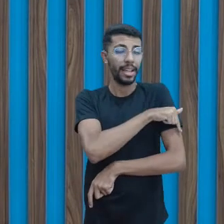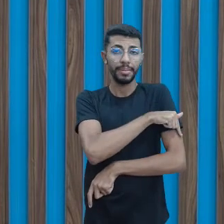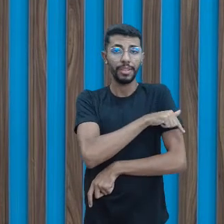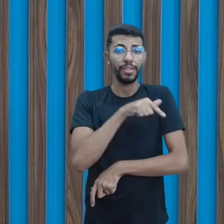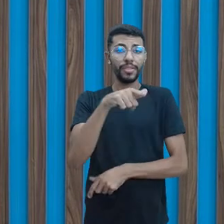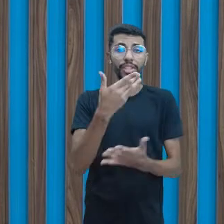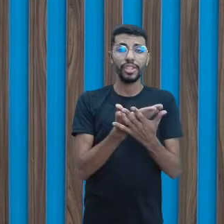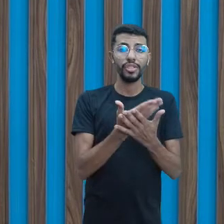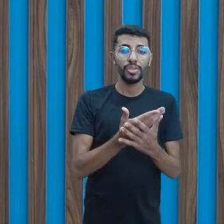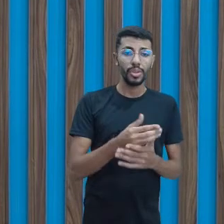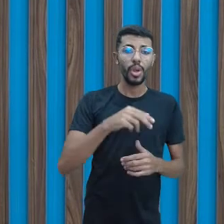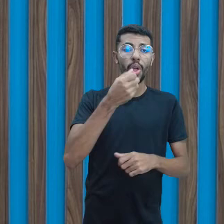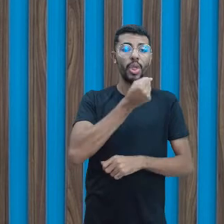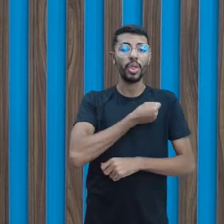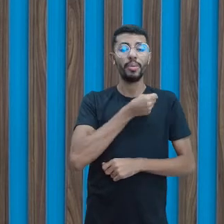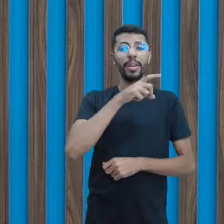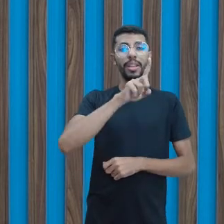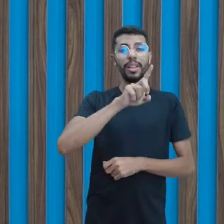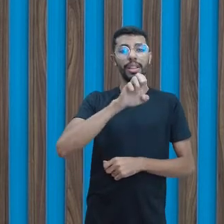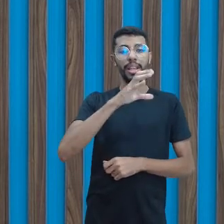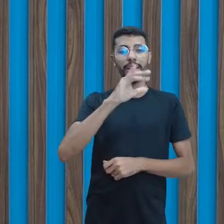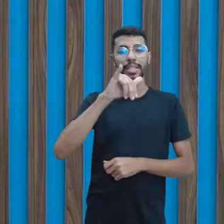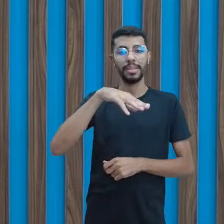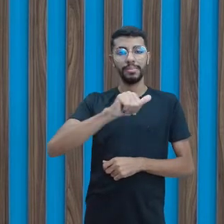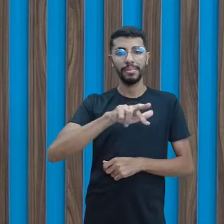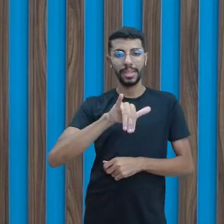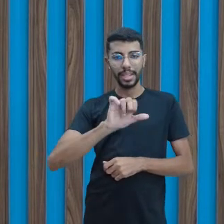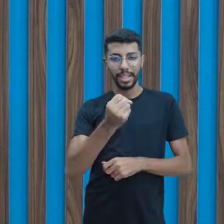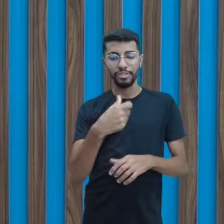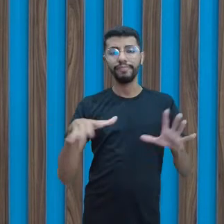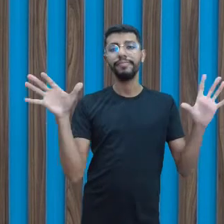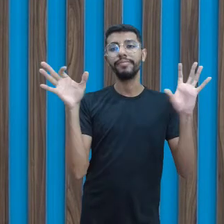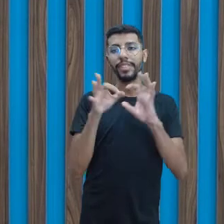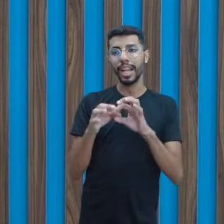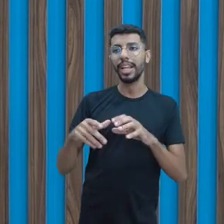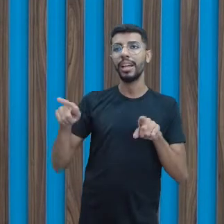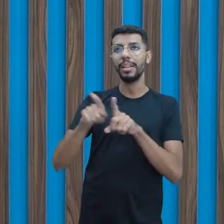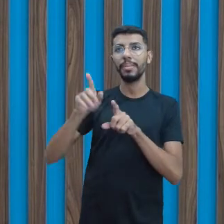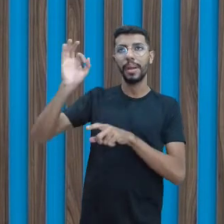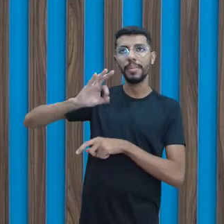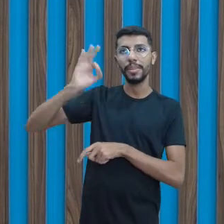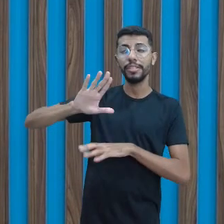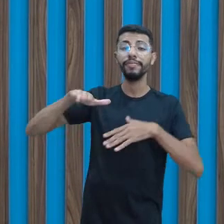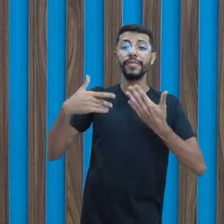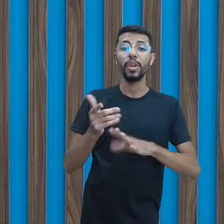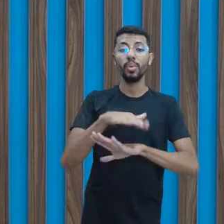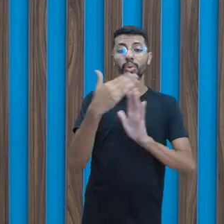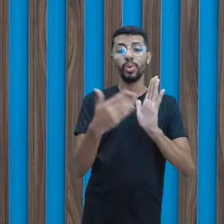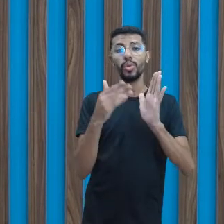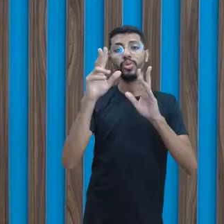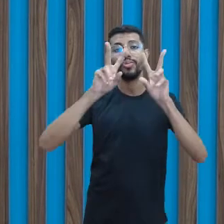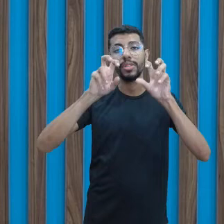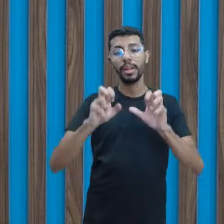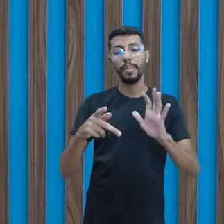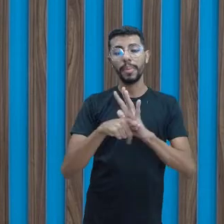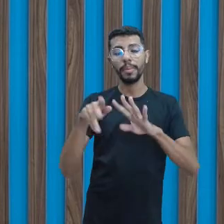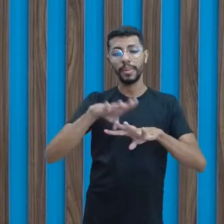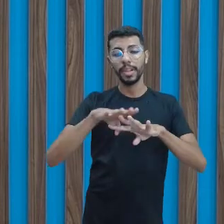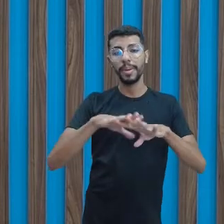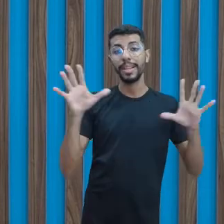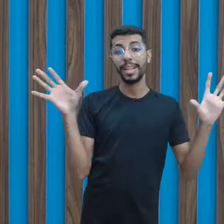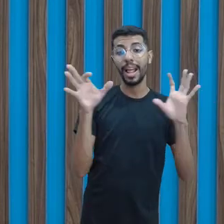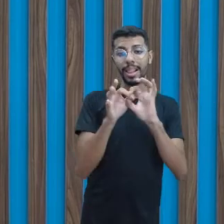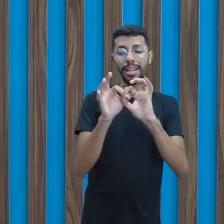de porcentagem. Então, todos os assuntos da matemática, eles são altamente interligados. Então, quando você deixa